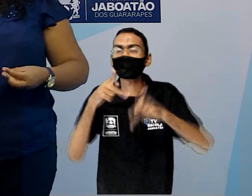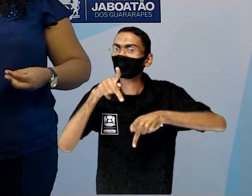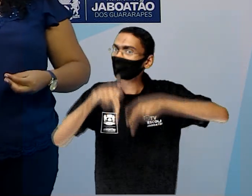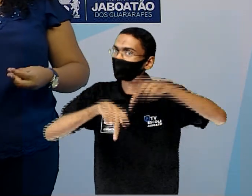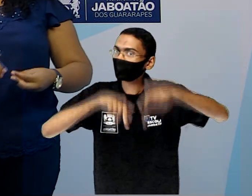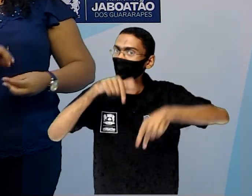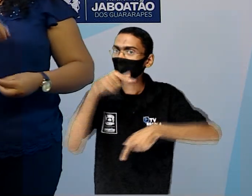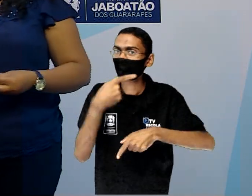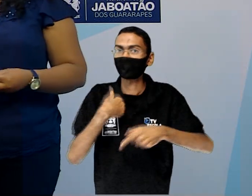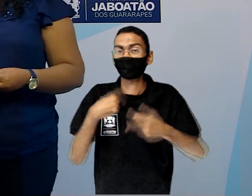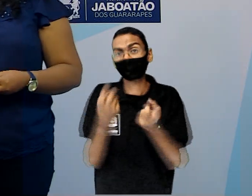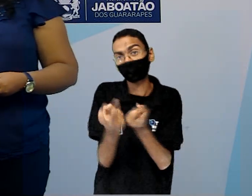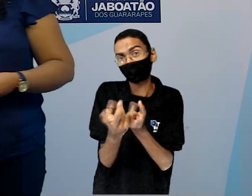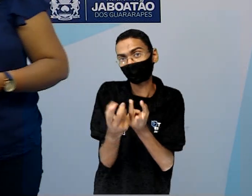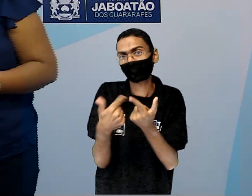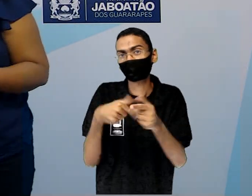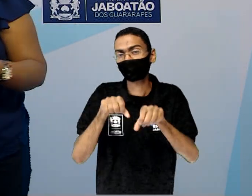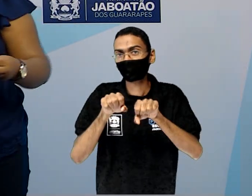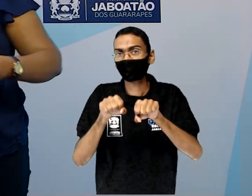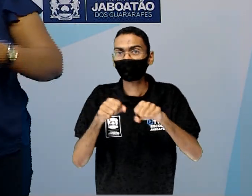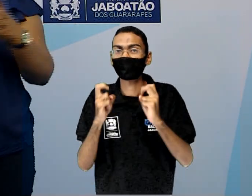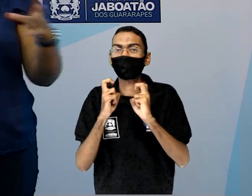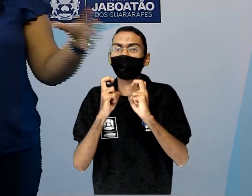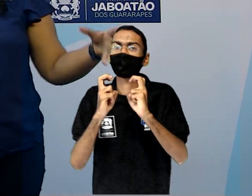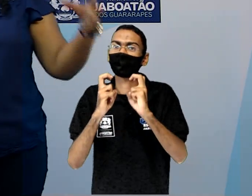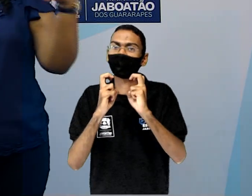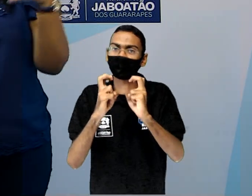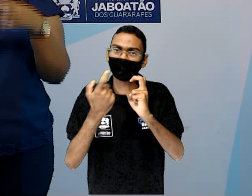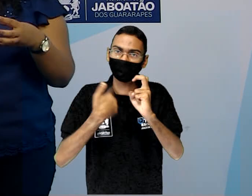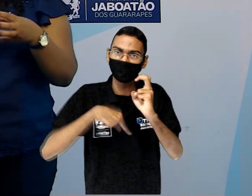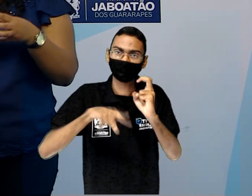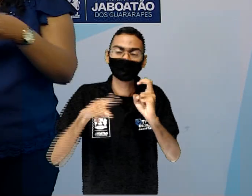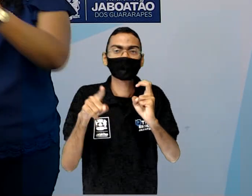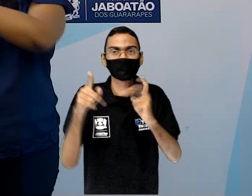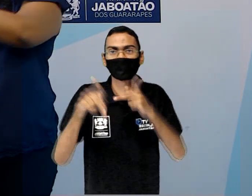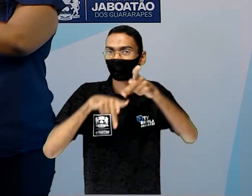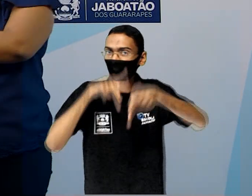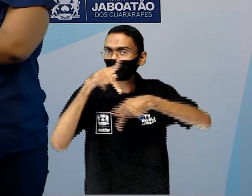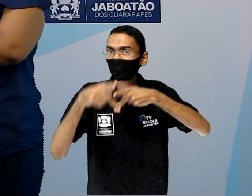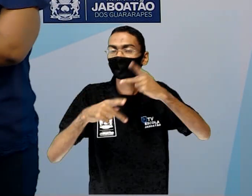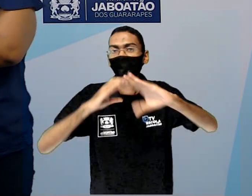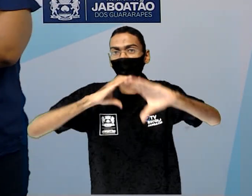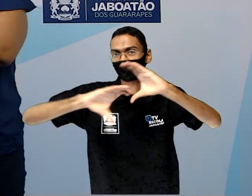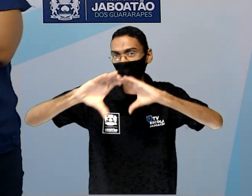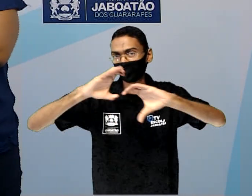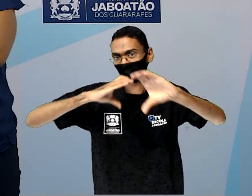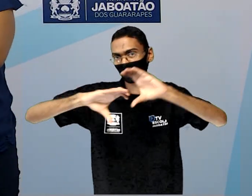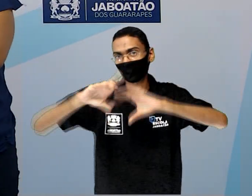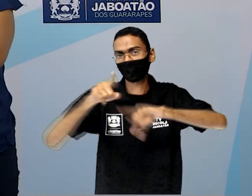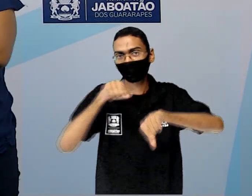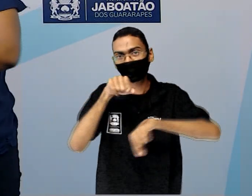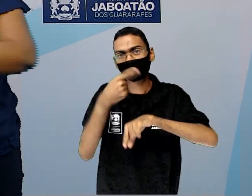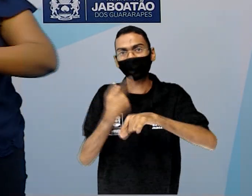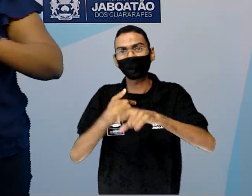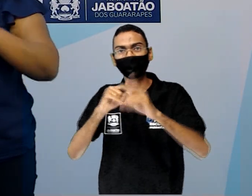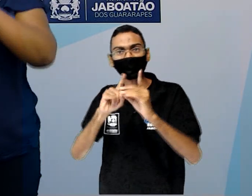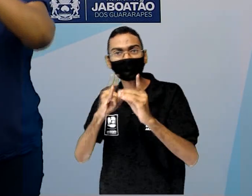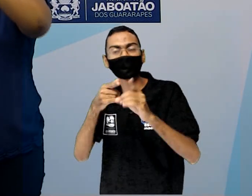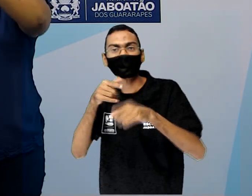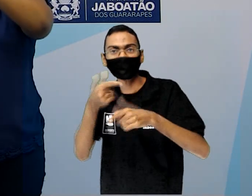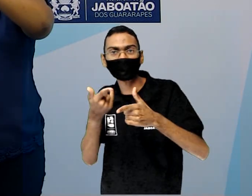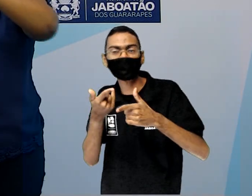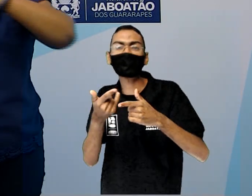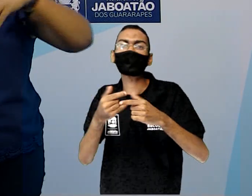pega o metrô e tem alguém cantando. Então, tudo isso ela junta nessa projeção, Desconstruindo o Simples Desconstruído,